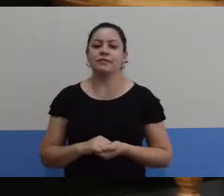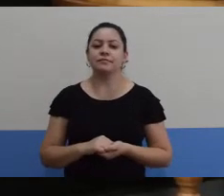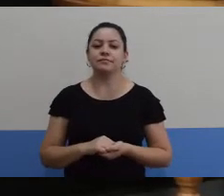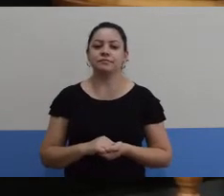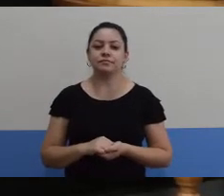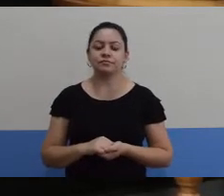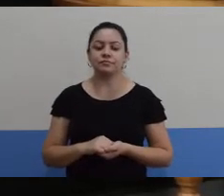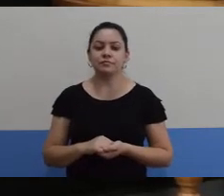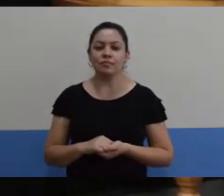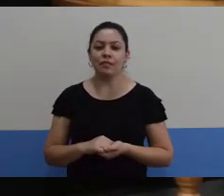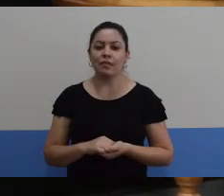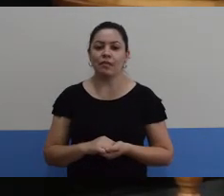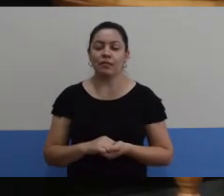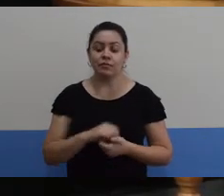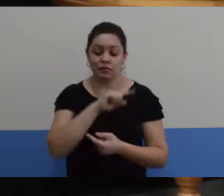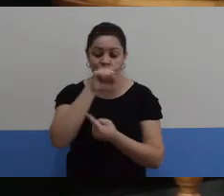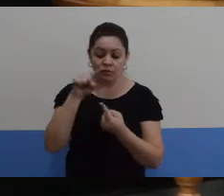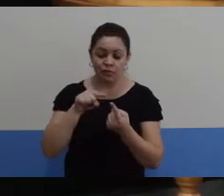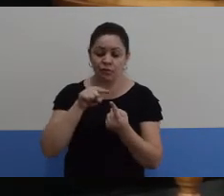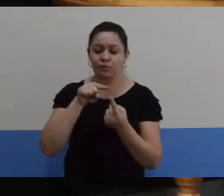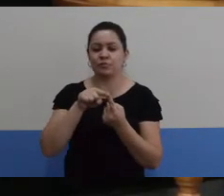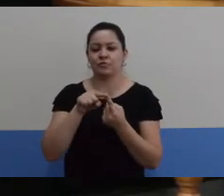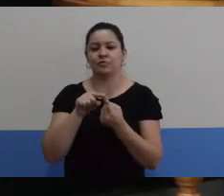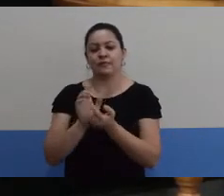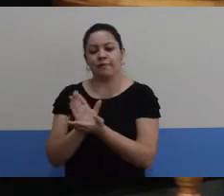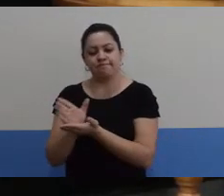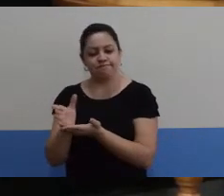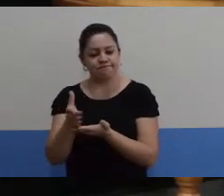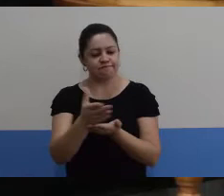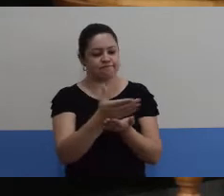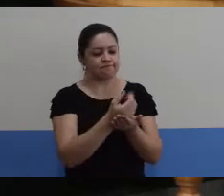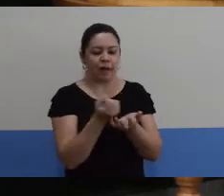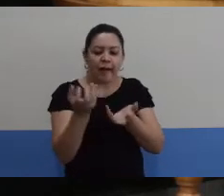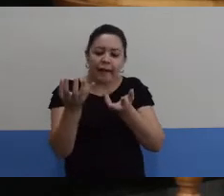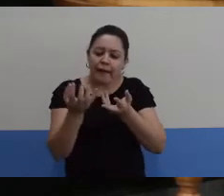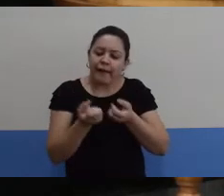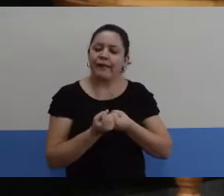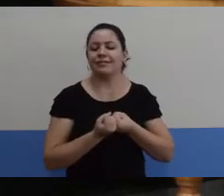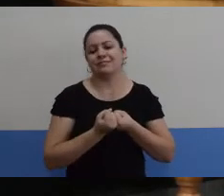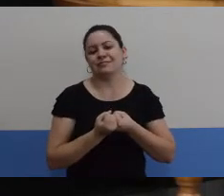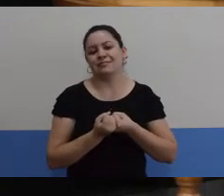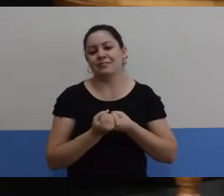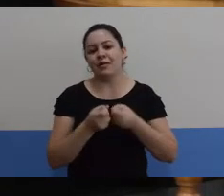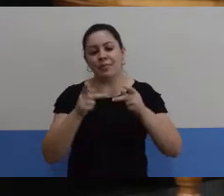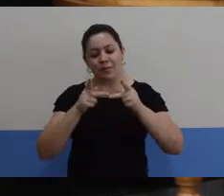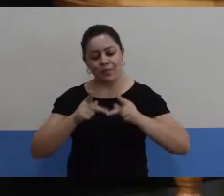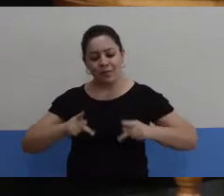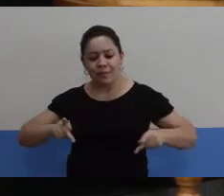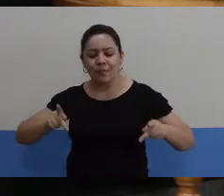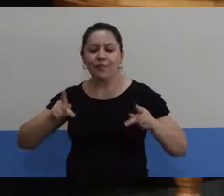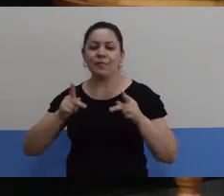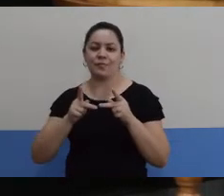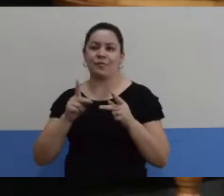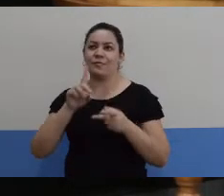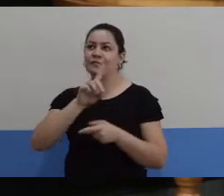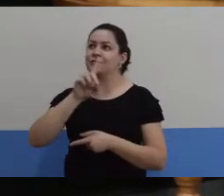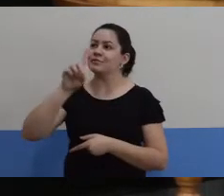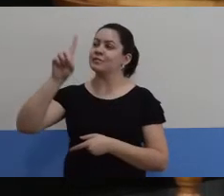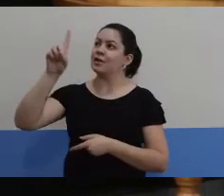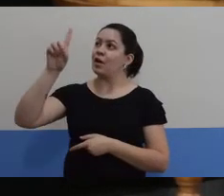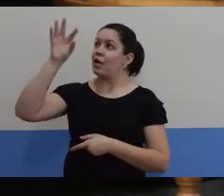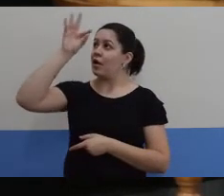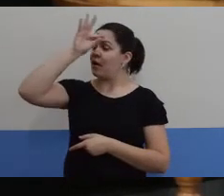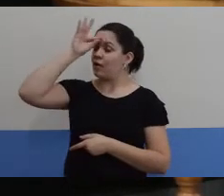a esta luz, o objetivo do tal é ouvir. Então, vamos ouvir. Como o povo de Deus, o Espírito Santo